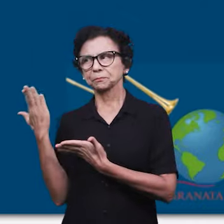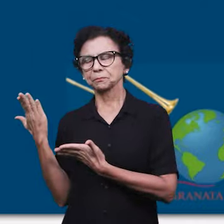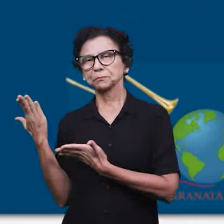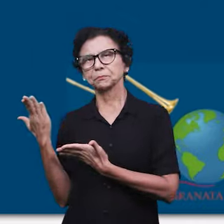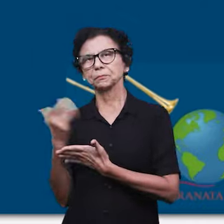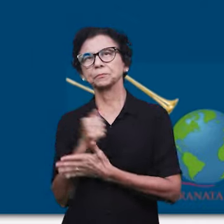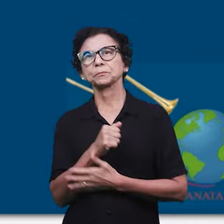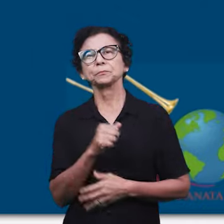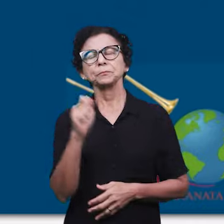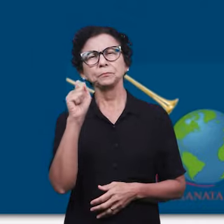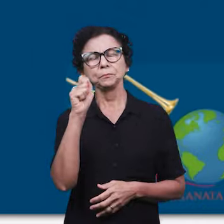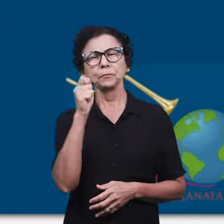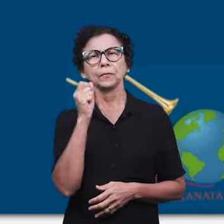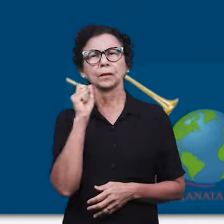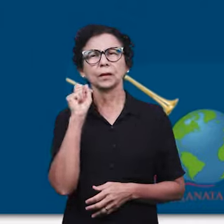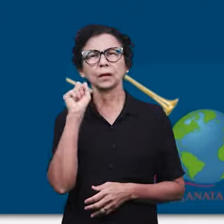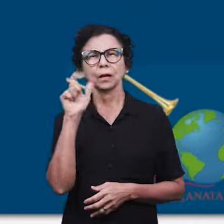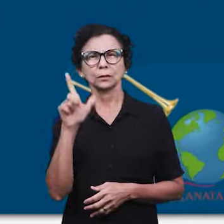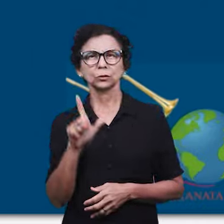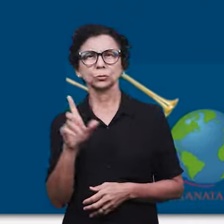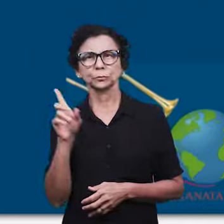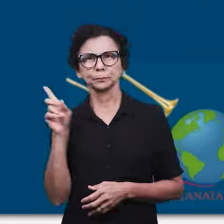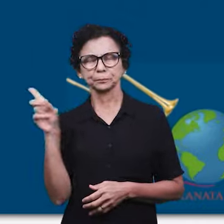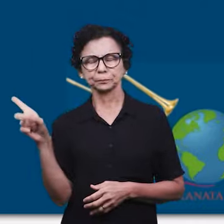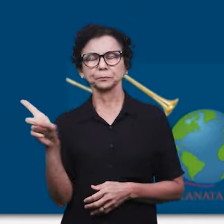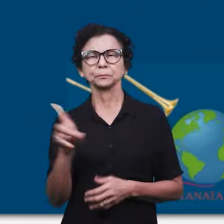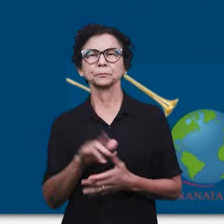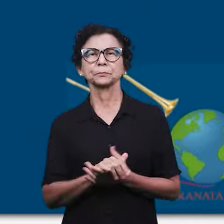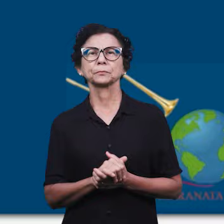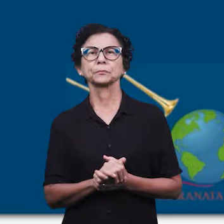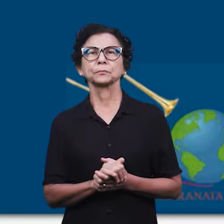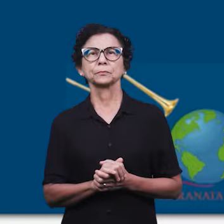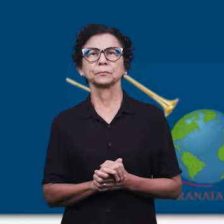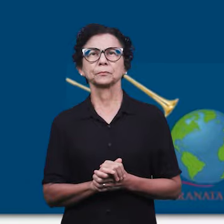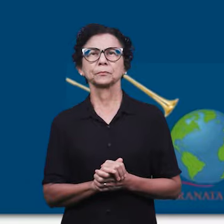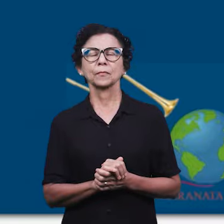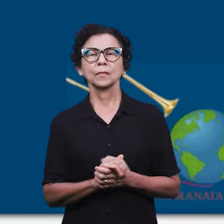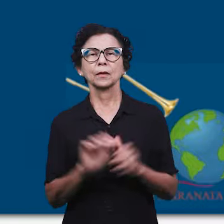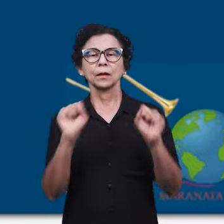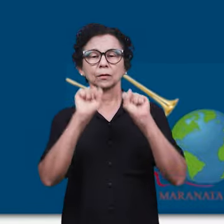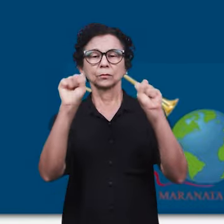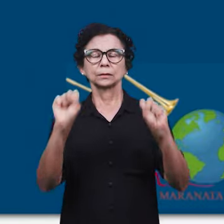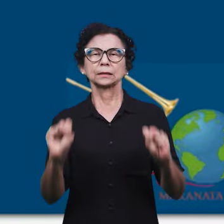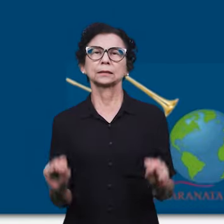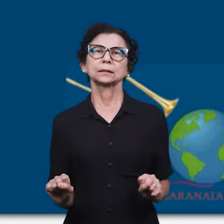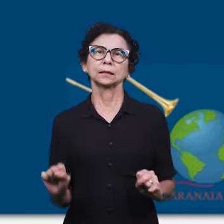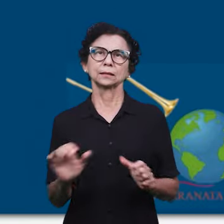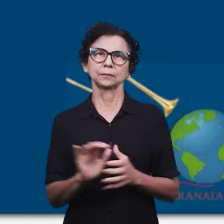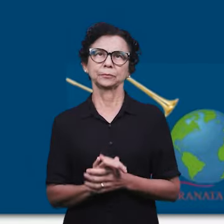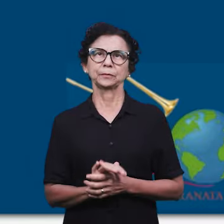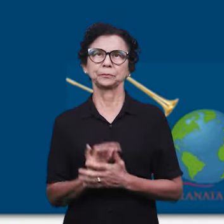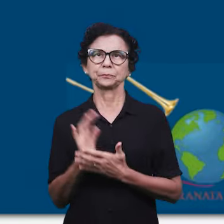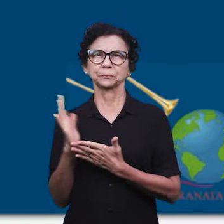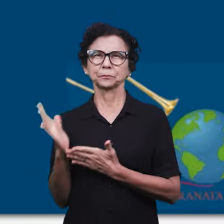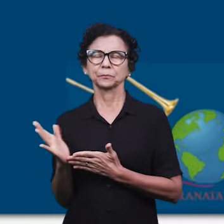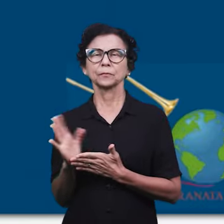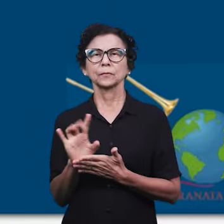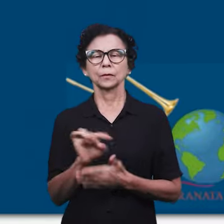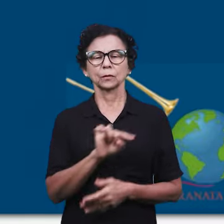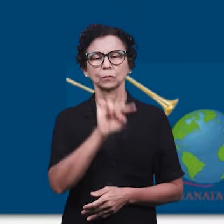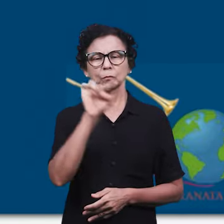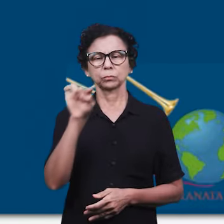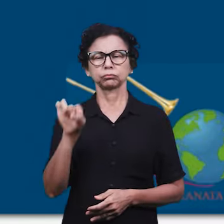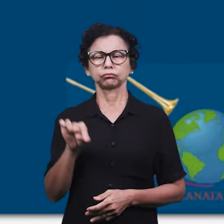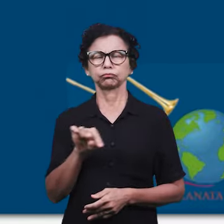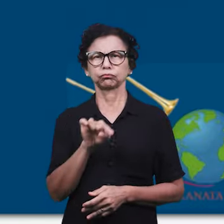que você tem um sistema, e esse sistema, ele tem uma série de roldanas, ele tem uma série